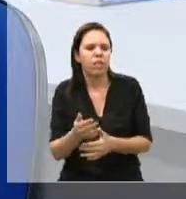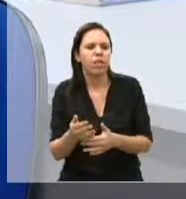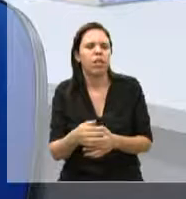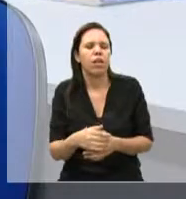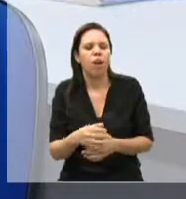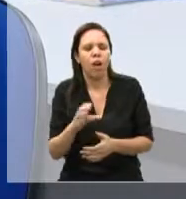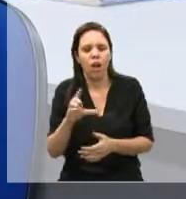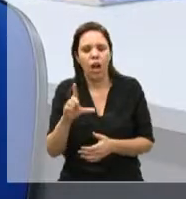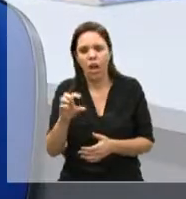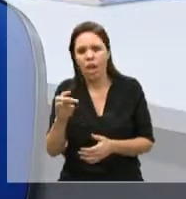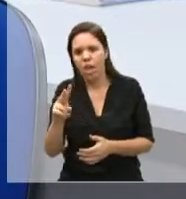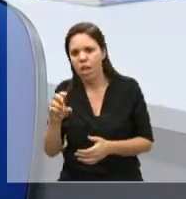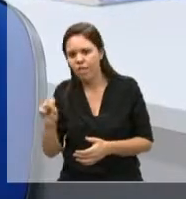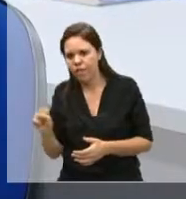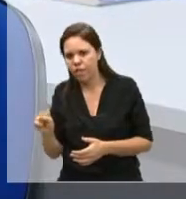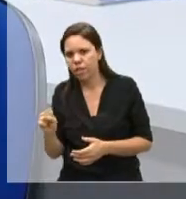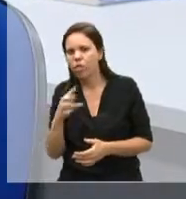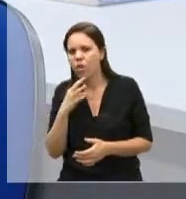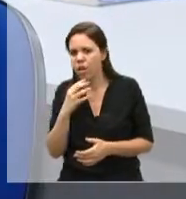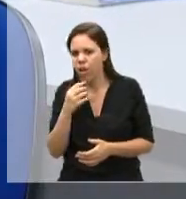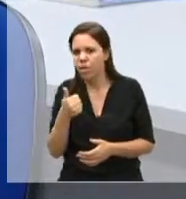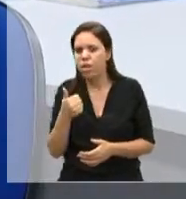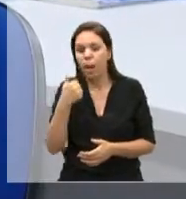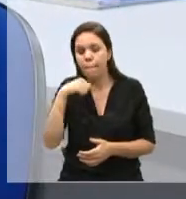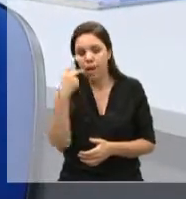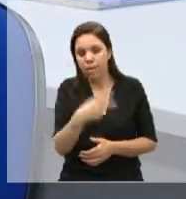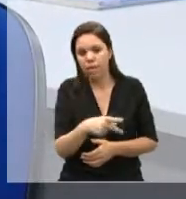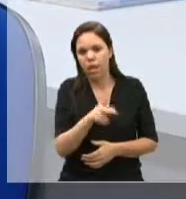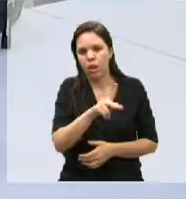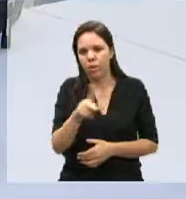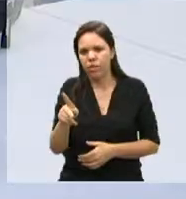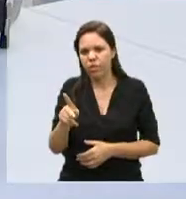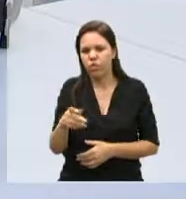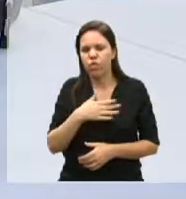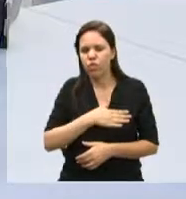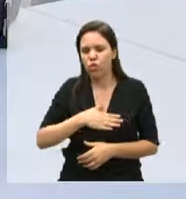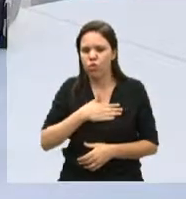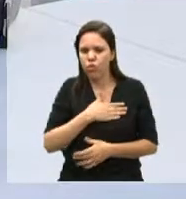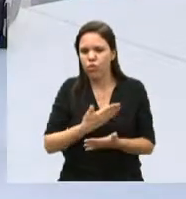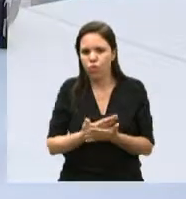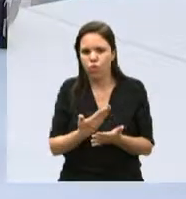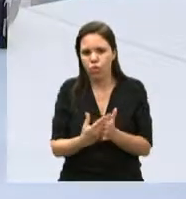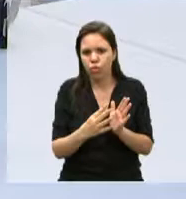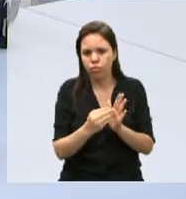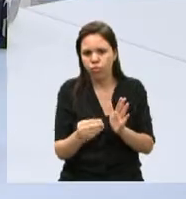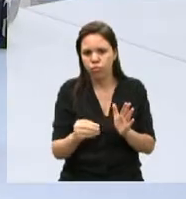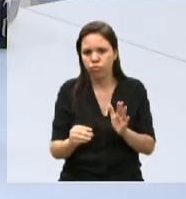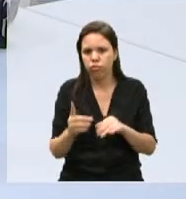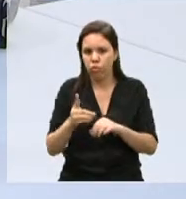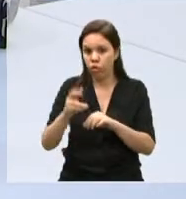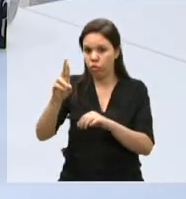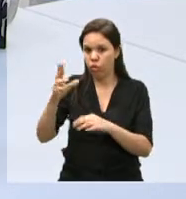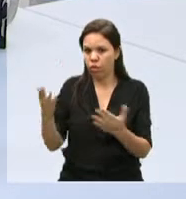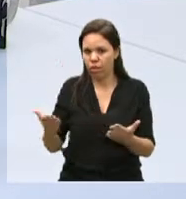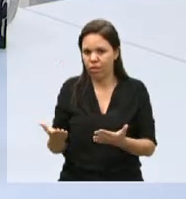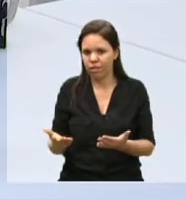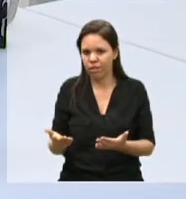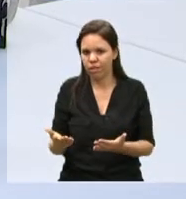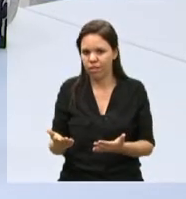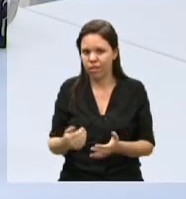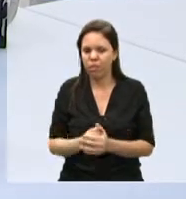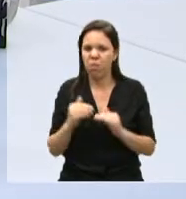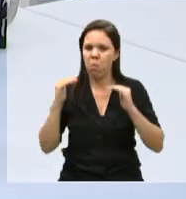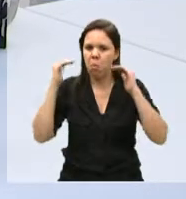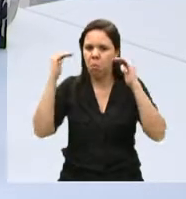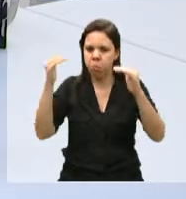conhece bem. Da mãe professora, ganhou gosto por estudar e chegou até o doutorado. No pódio